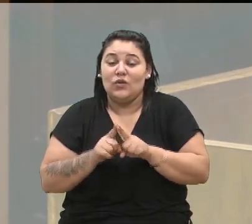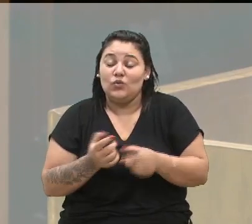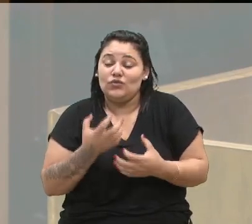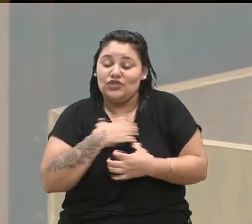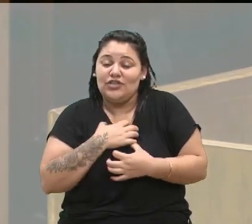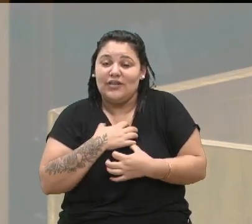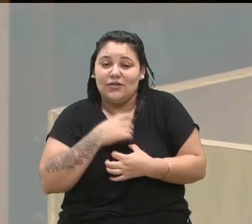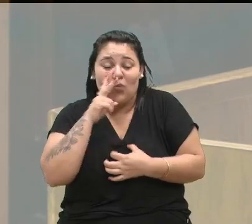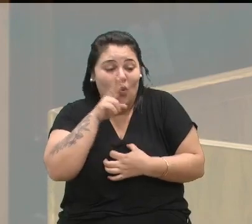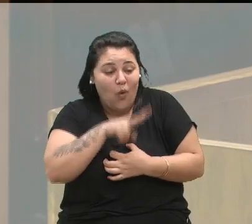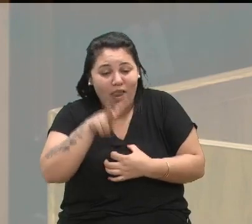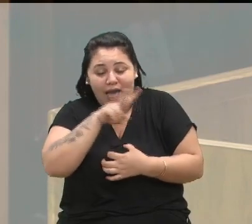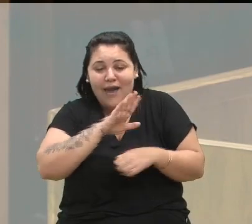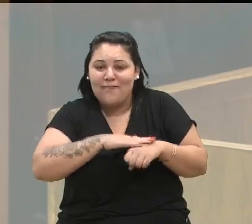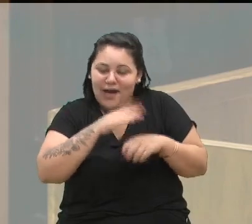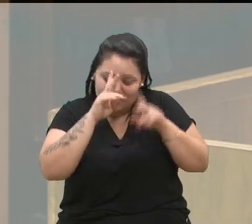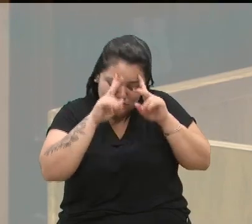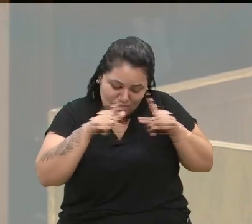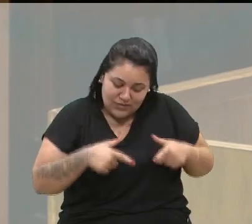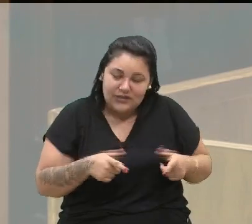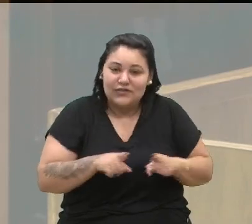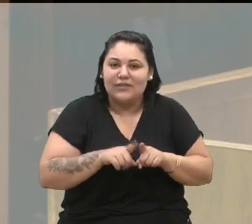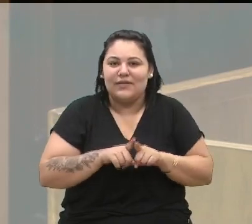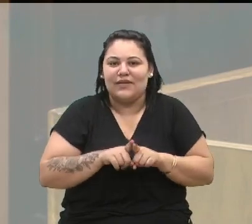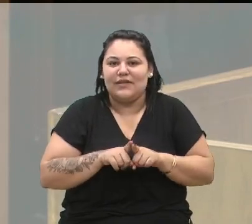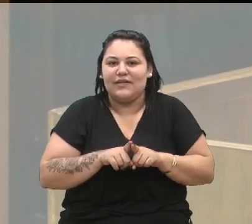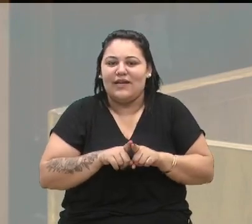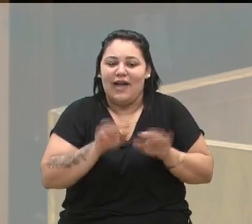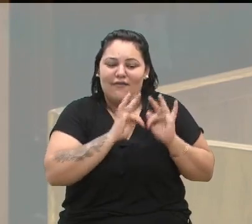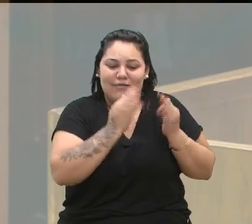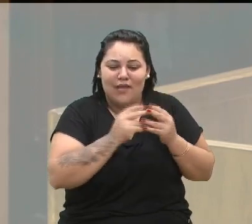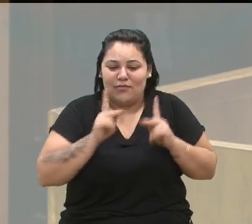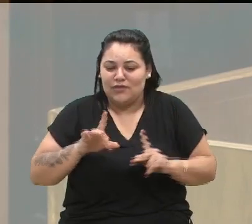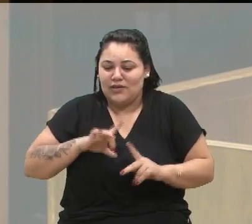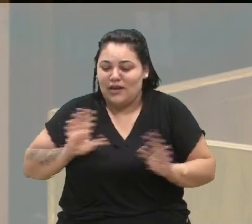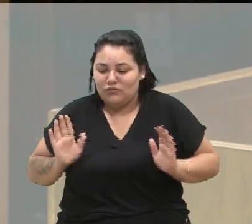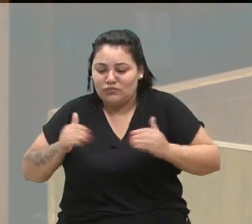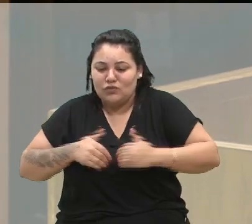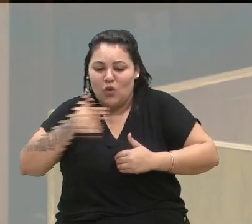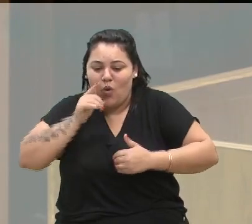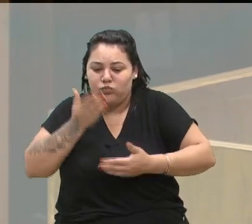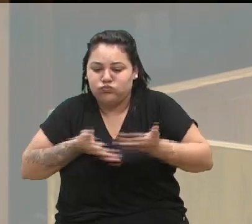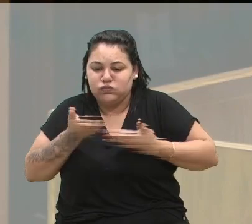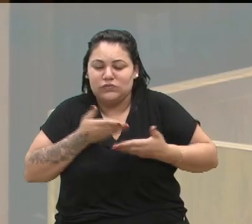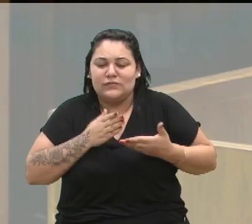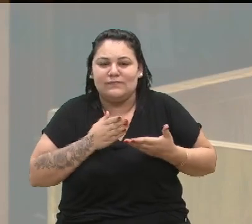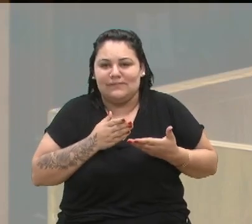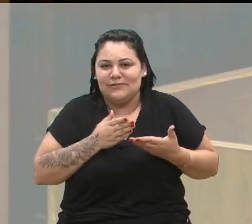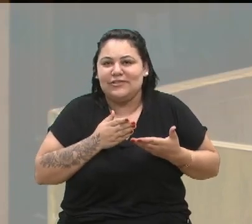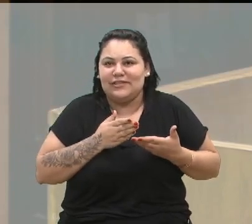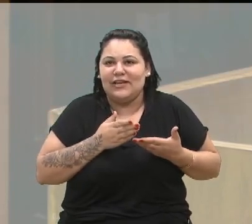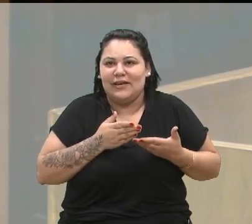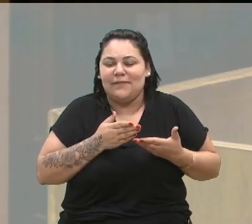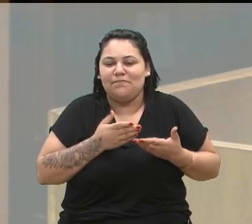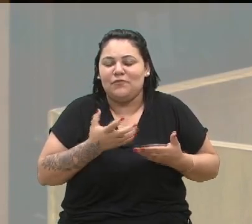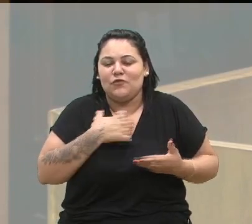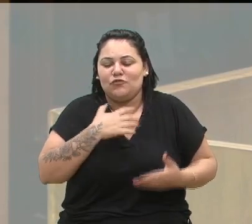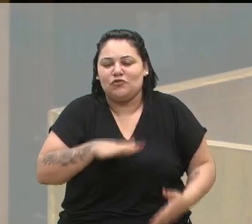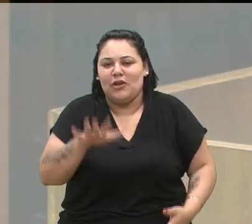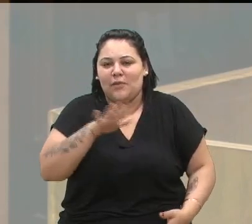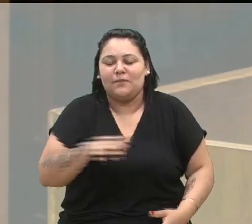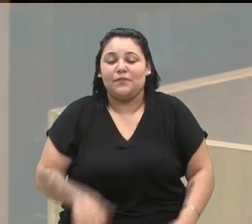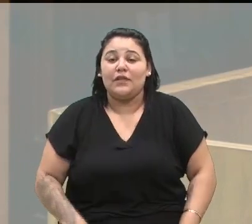para que as famílias e as pessoas com TEA sejam de fato atendidas na sua globalidade. Falar também que a